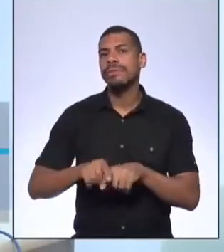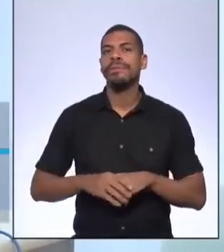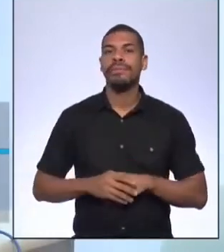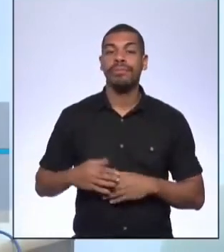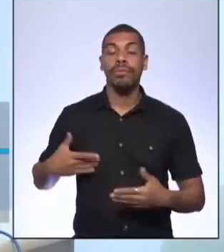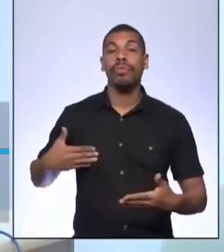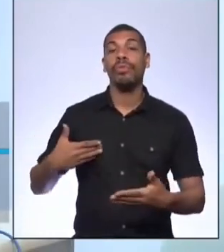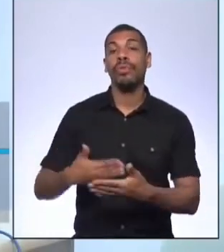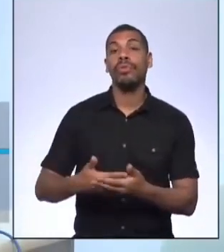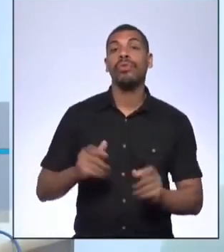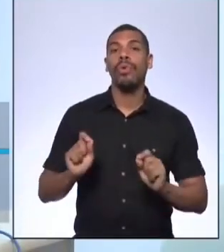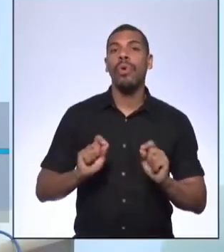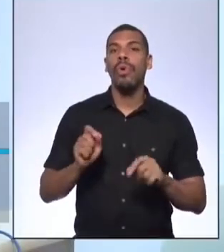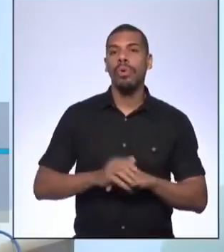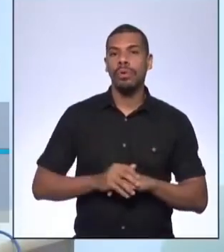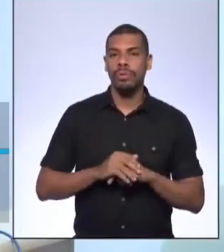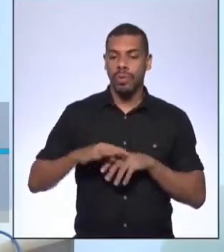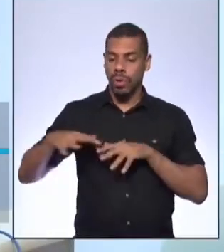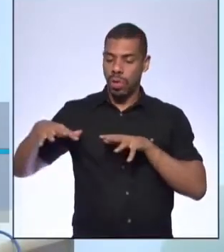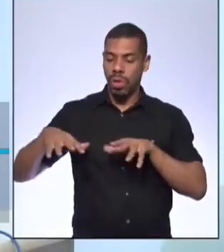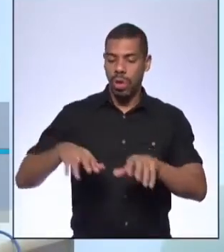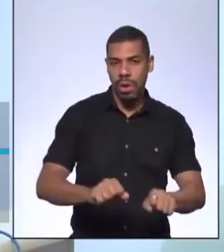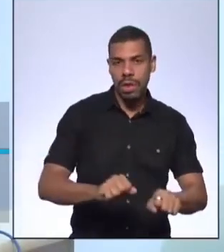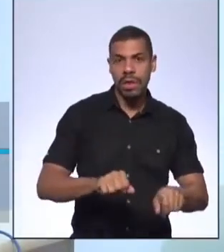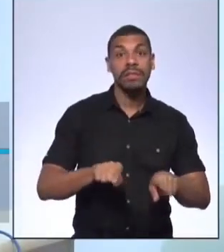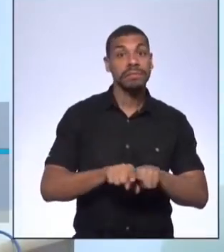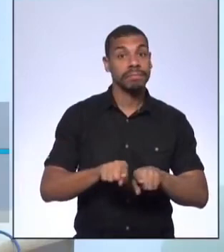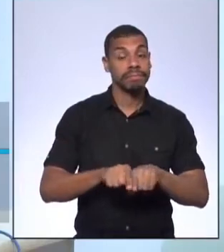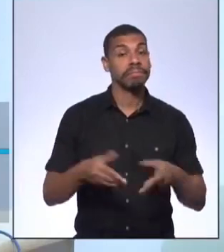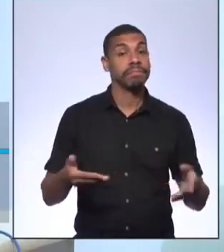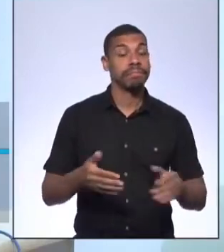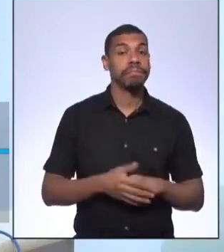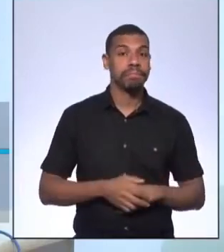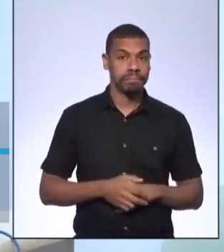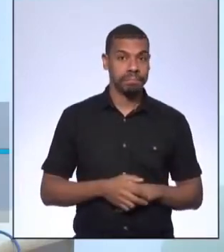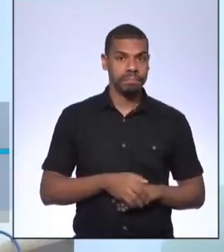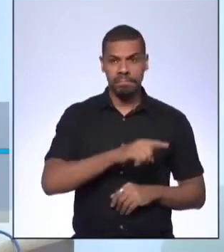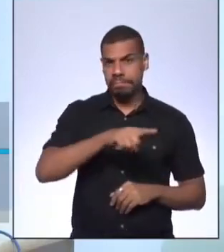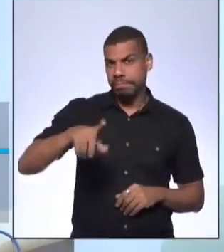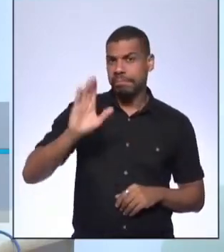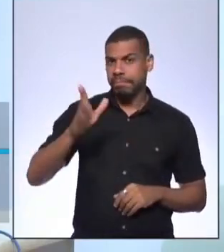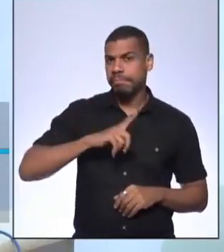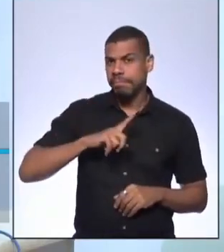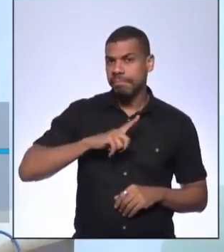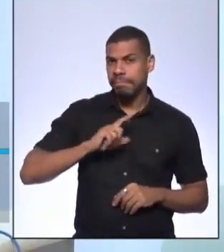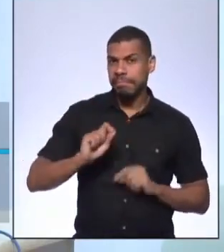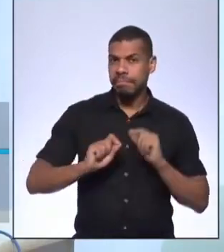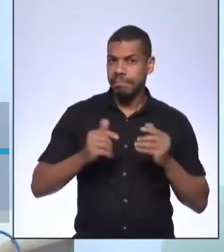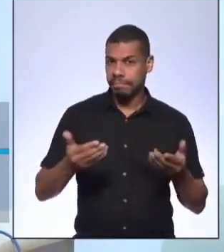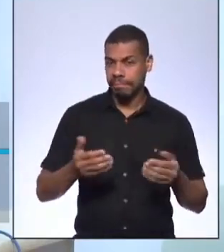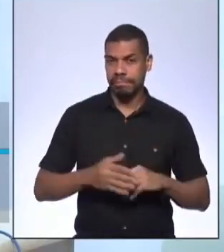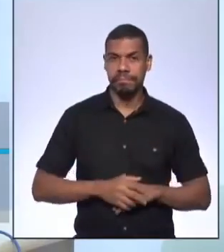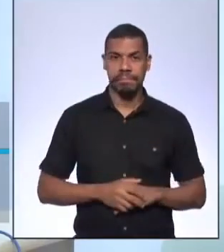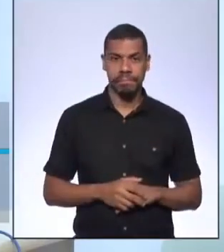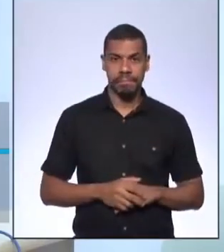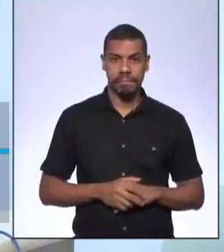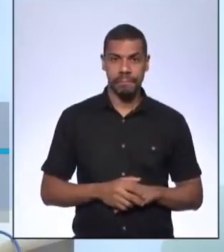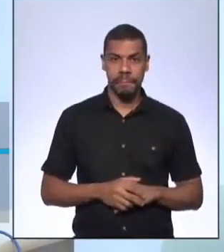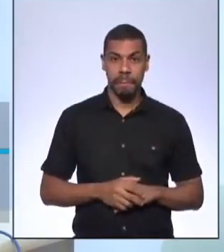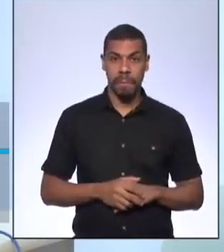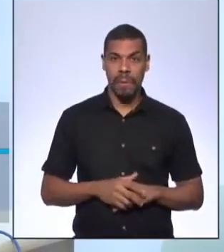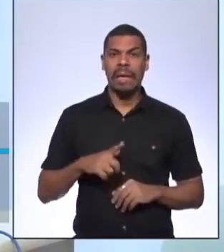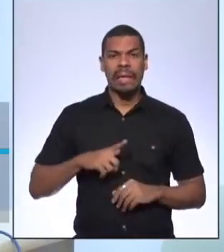o processo de colonização, né, o processo aí que vocês já viram que foi bastante contundente,